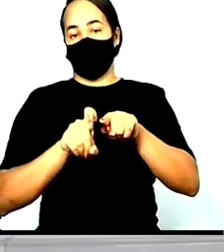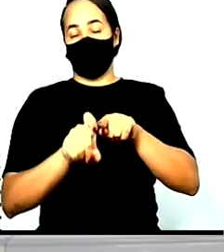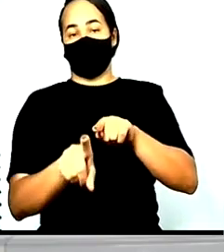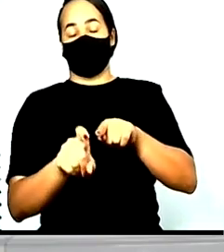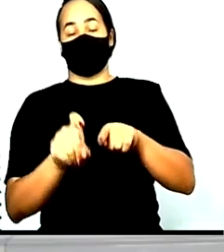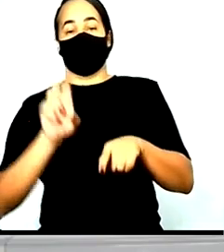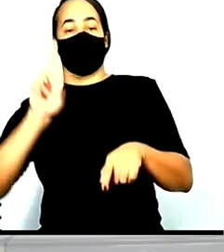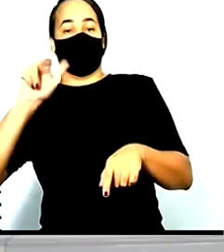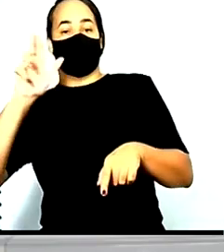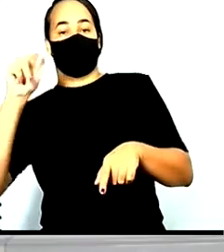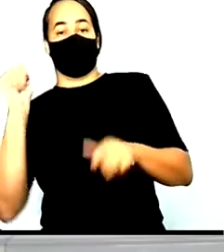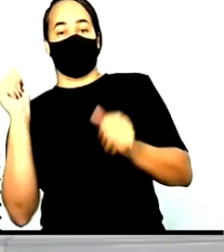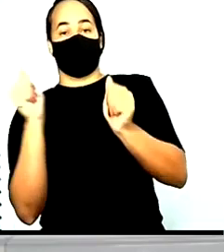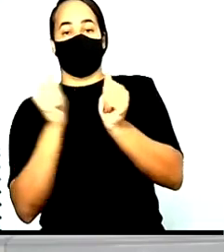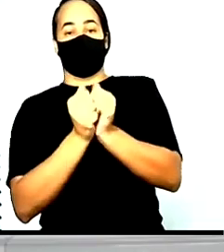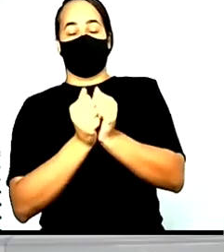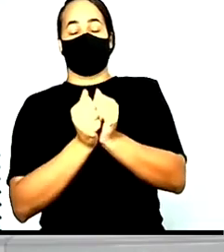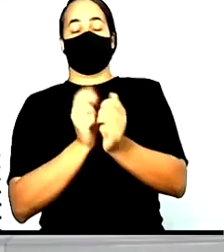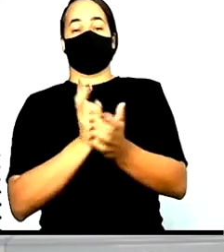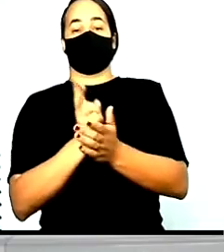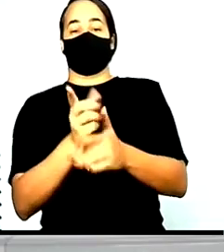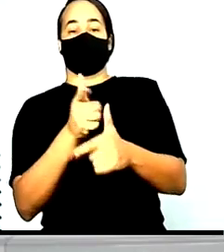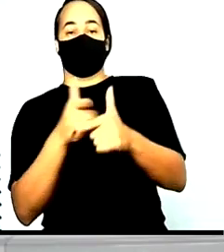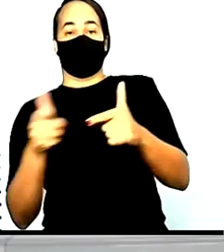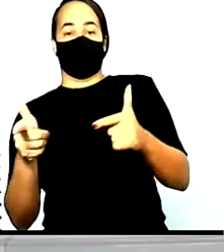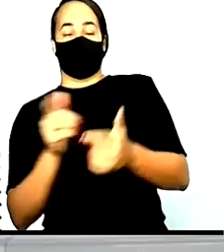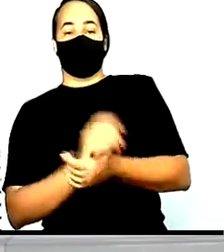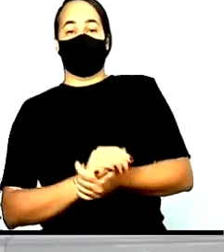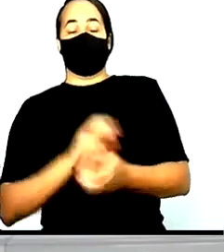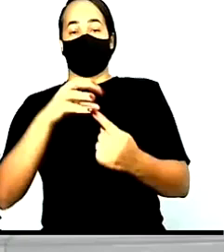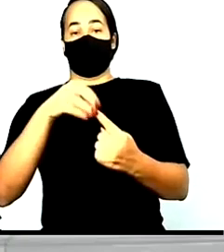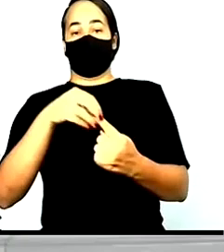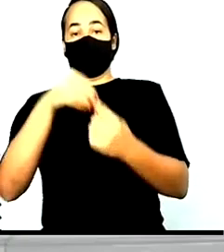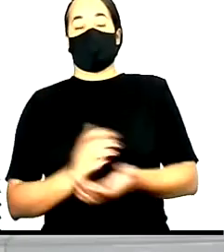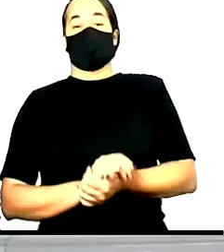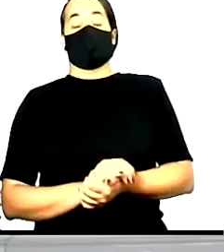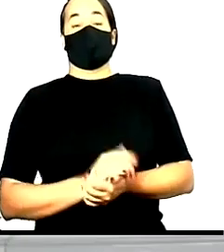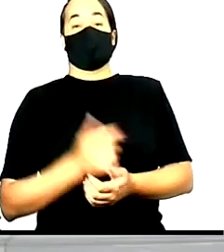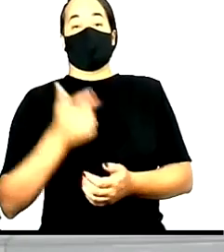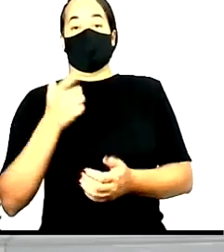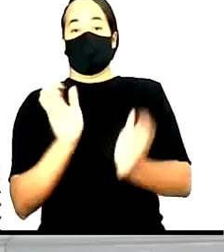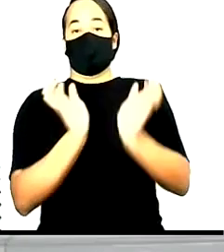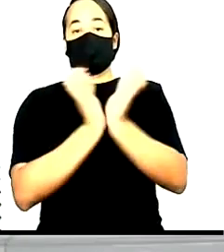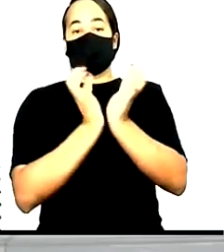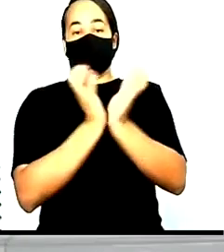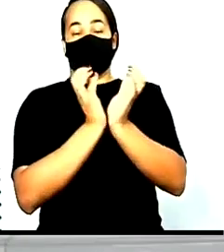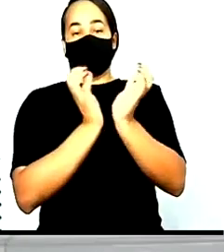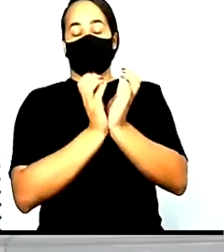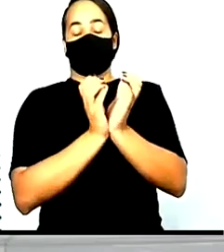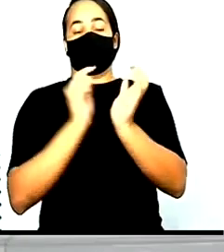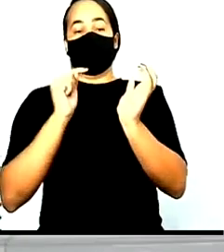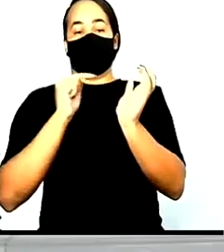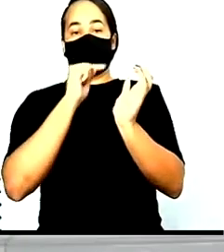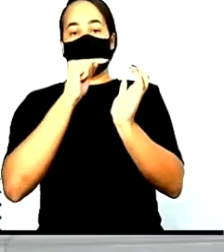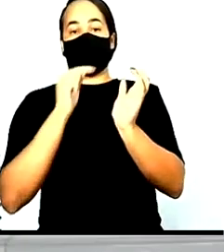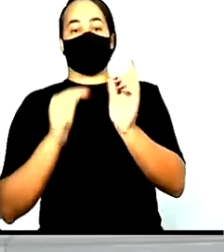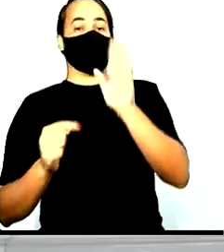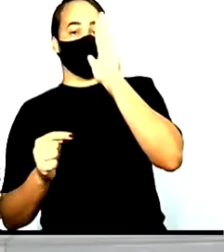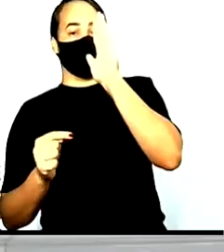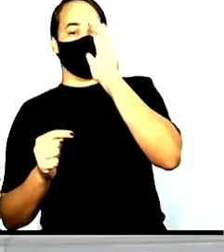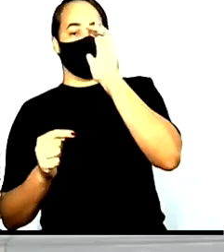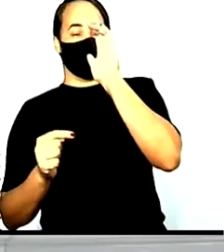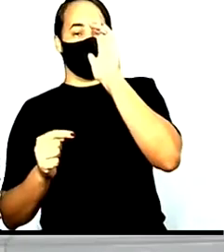ser junto, certo? Vai ser separado. Bem, e o principal órgão é o pênis. Ele é o mais importante nesse